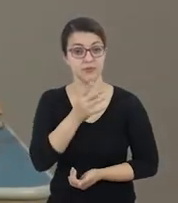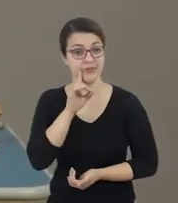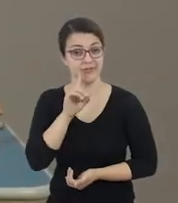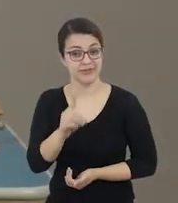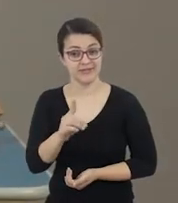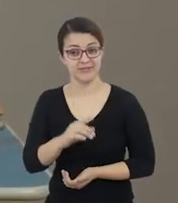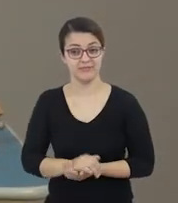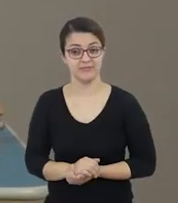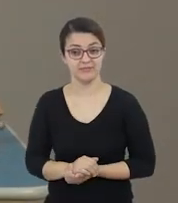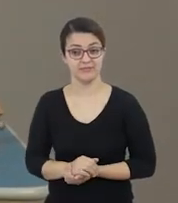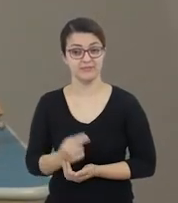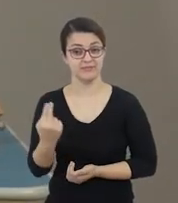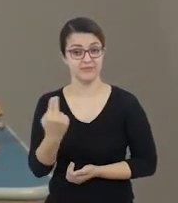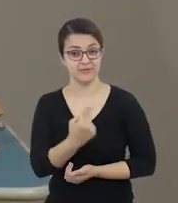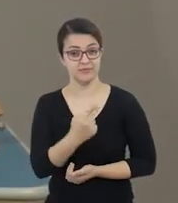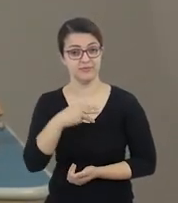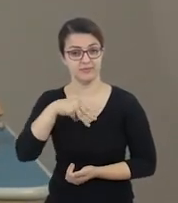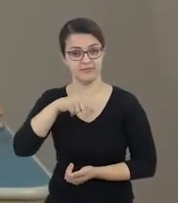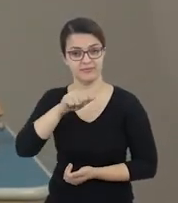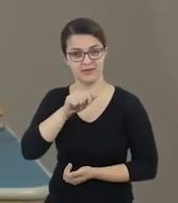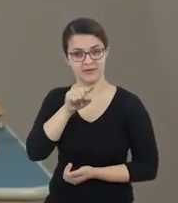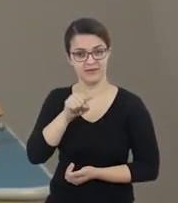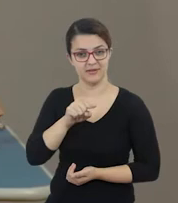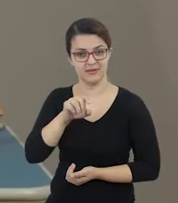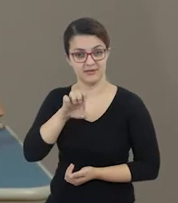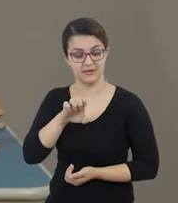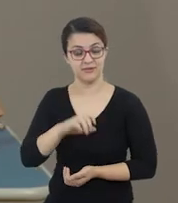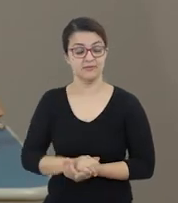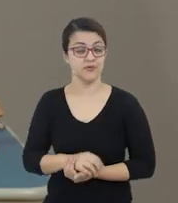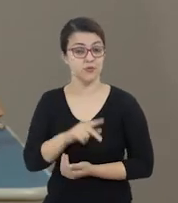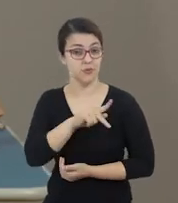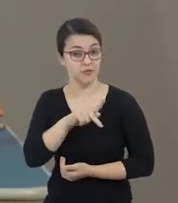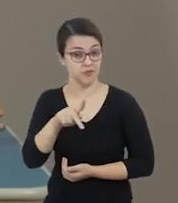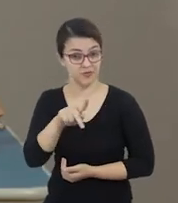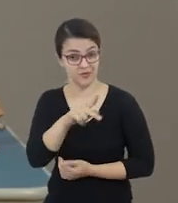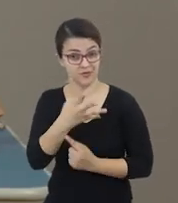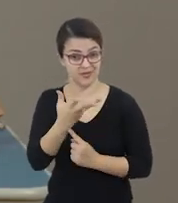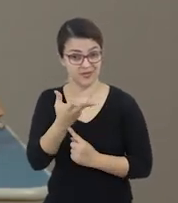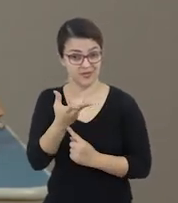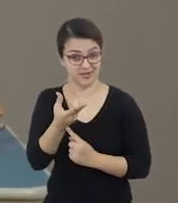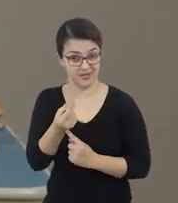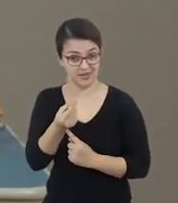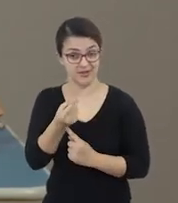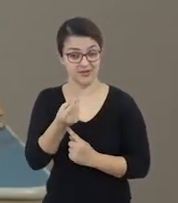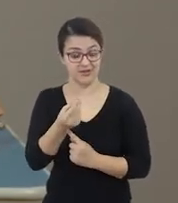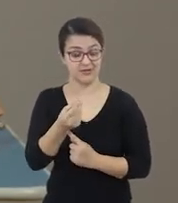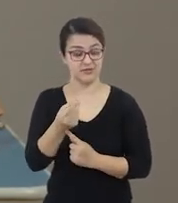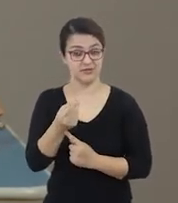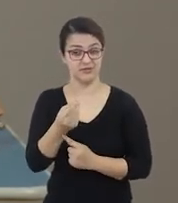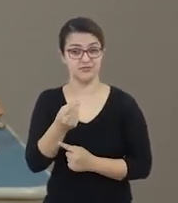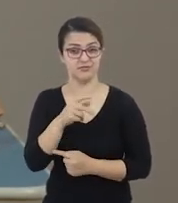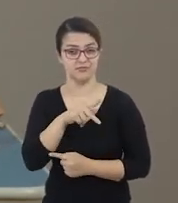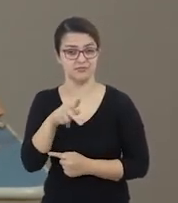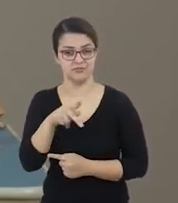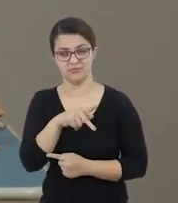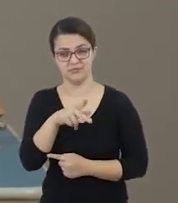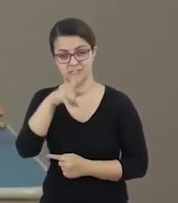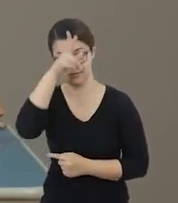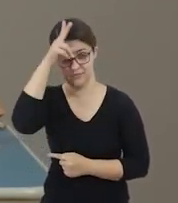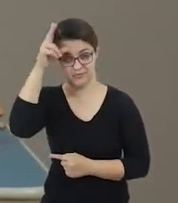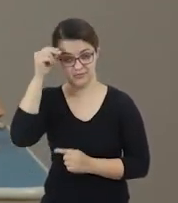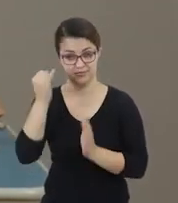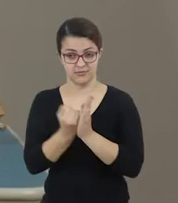Bom dia, pessoal. Eu sou a professora Mazé. Sou professora de arte na Rede Municipal de Itapevi e estou hoje aqui com mais